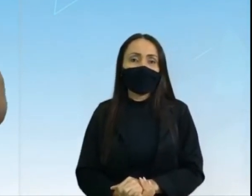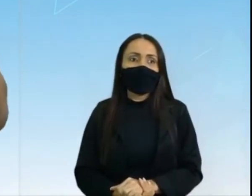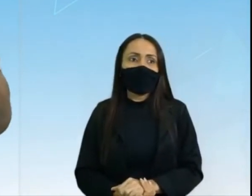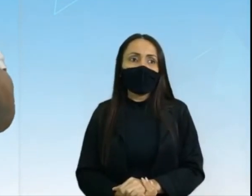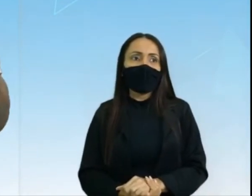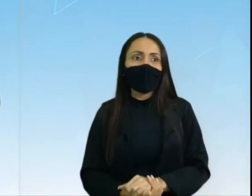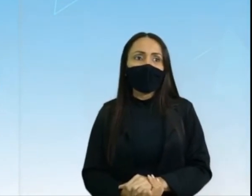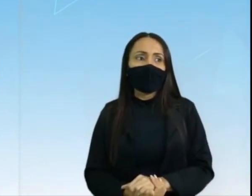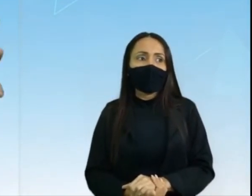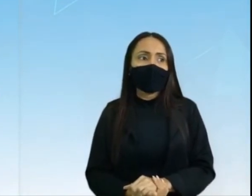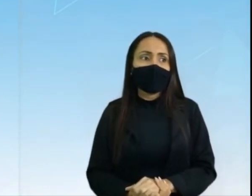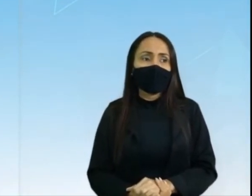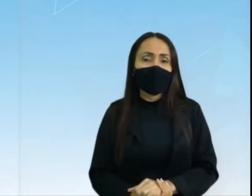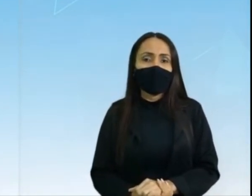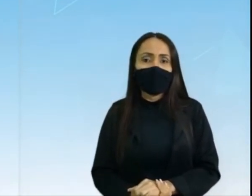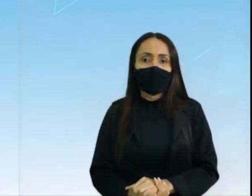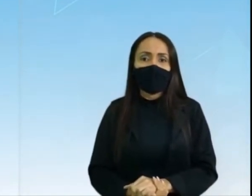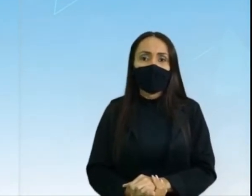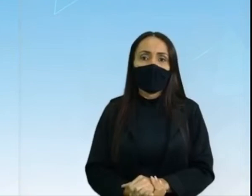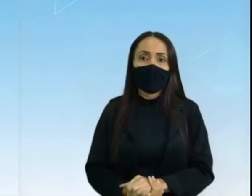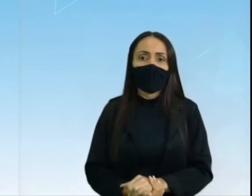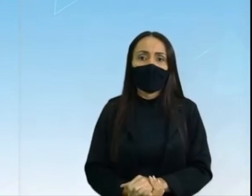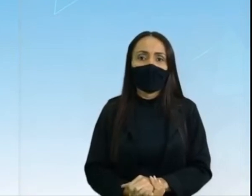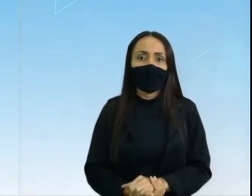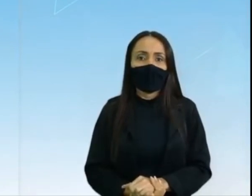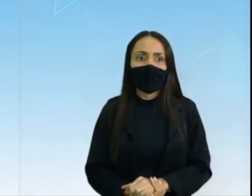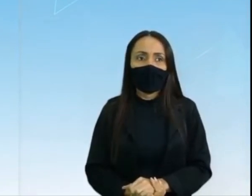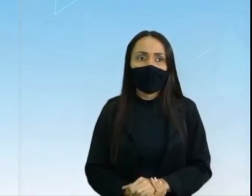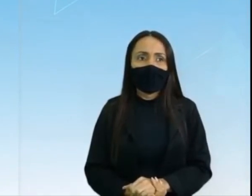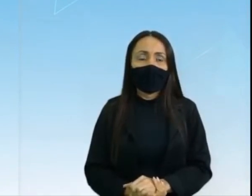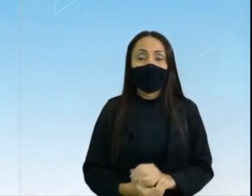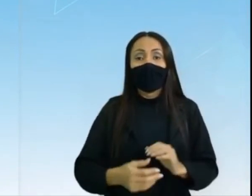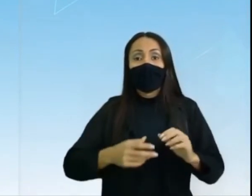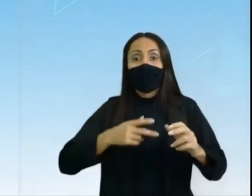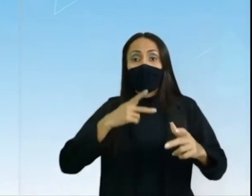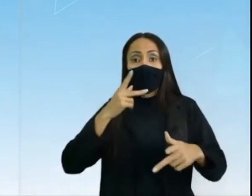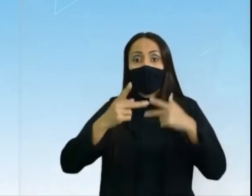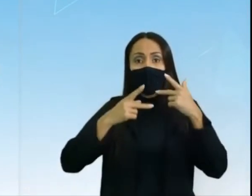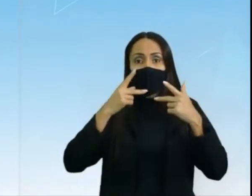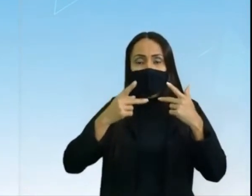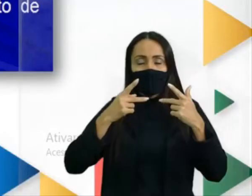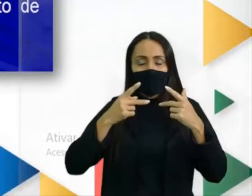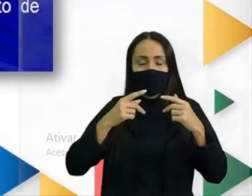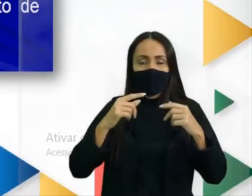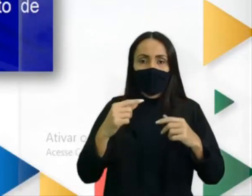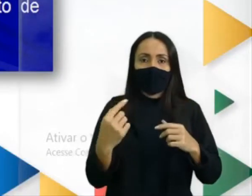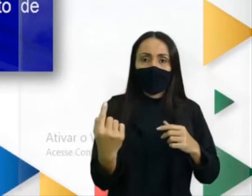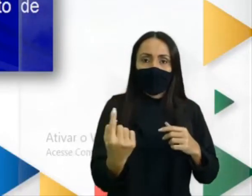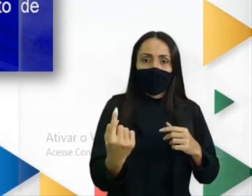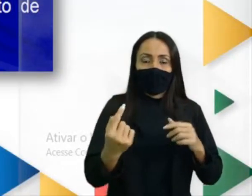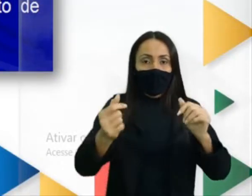algo desafiante que trago para vocês. Falar em público é um